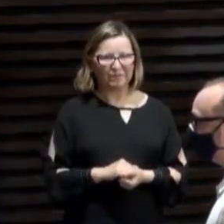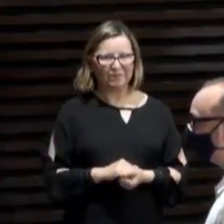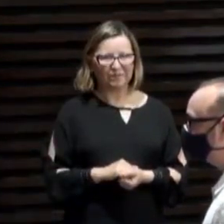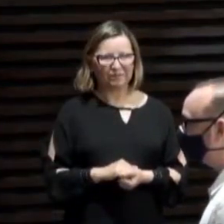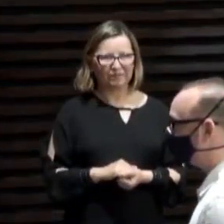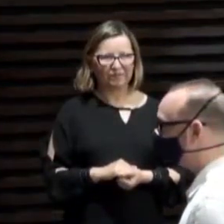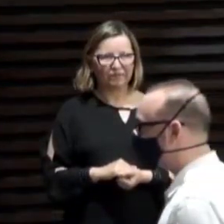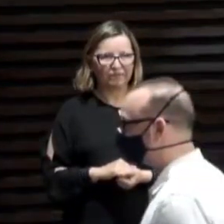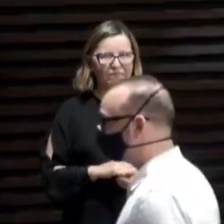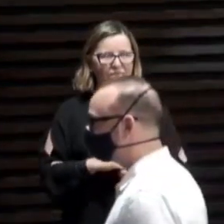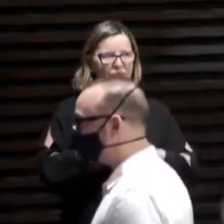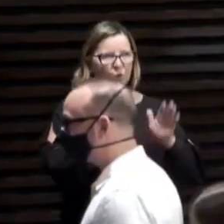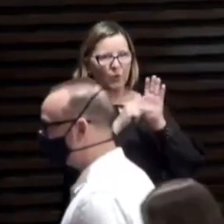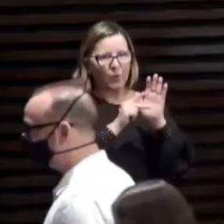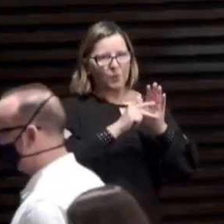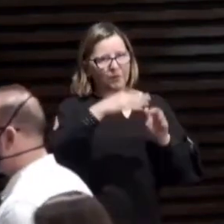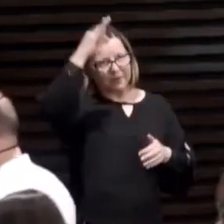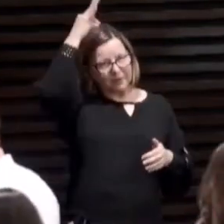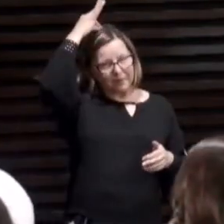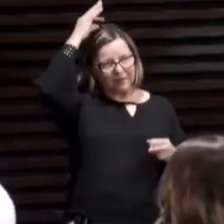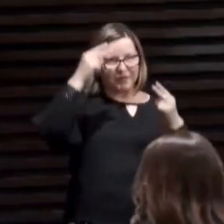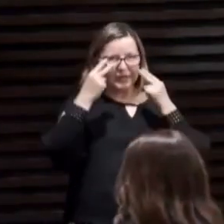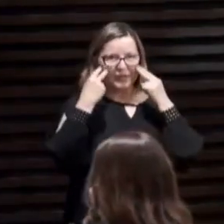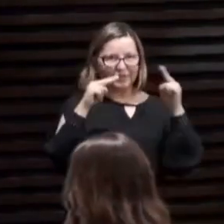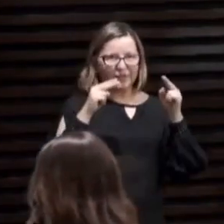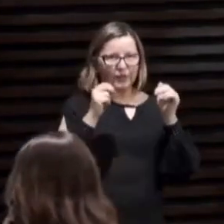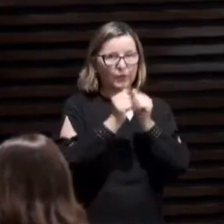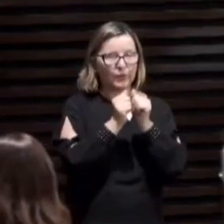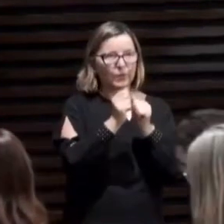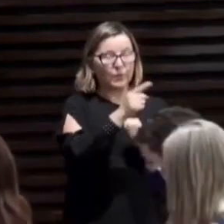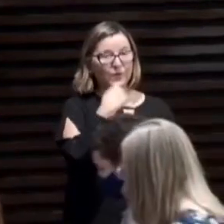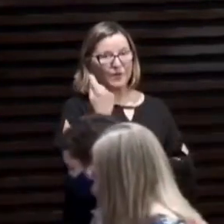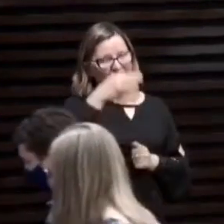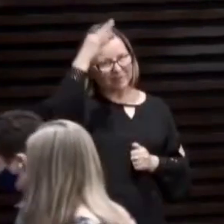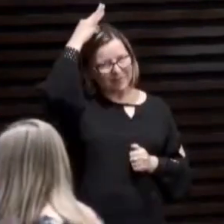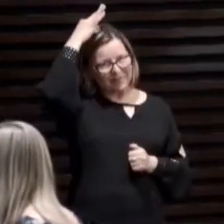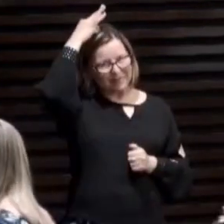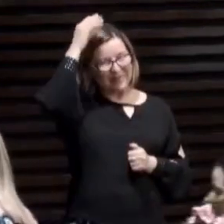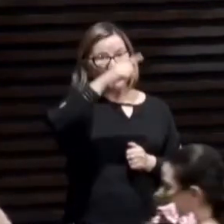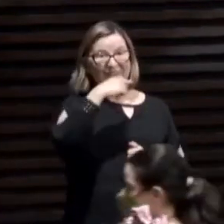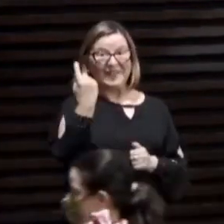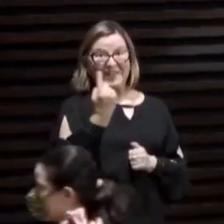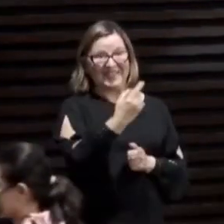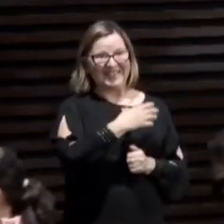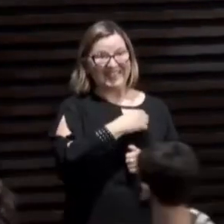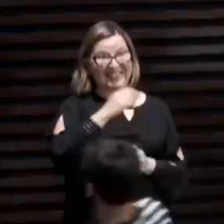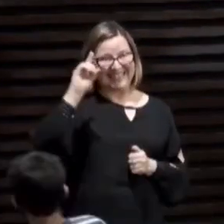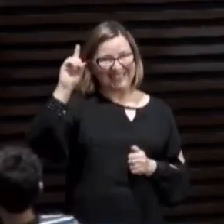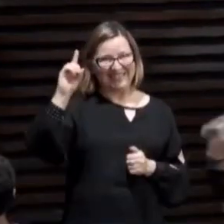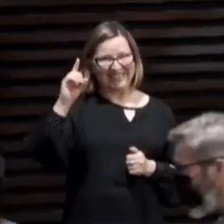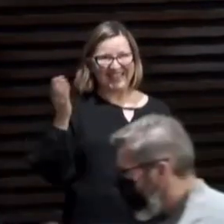O próprio Espírito testifica com o nosso espírito que somos filhos de Deus. Vamos